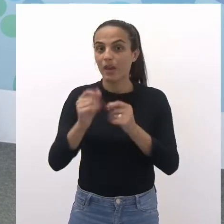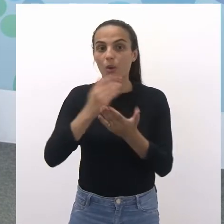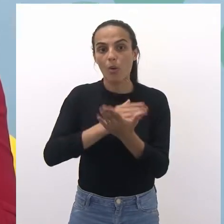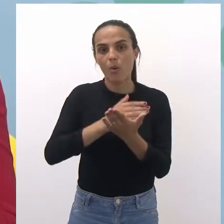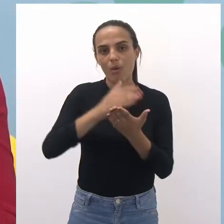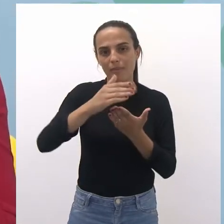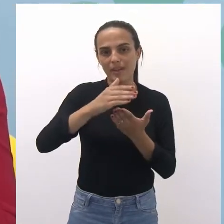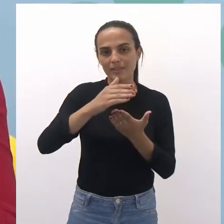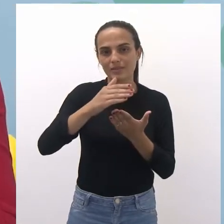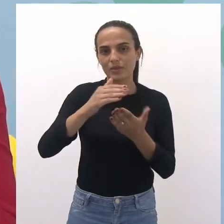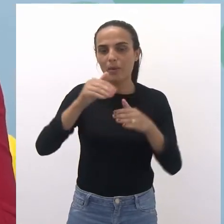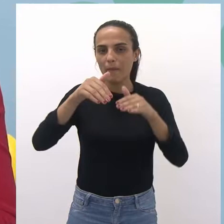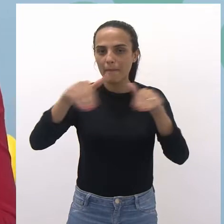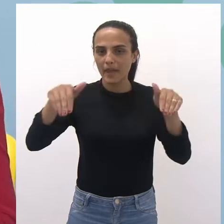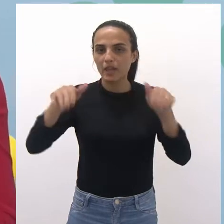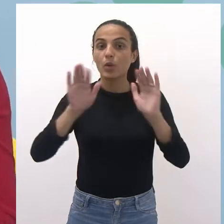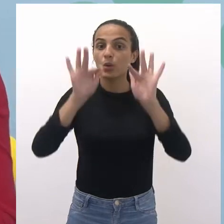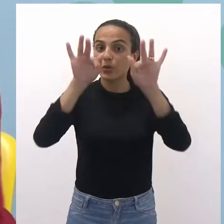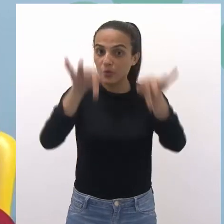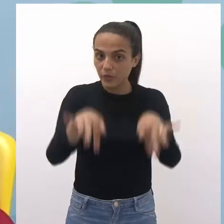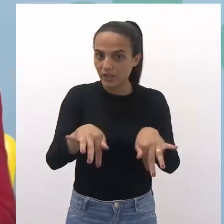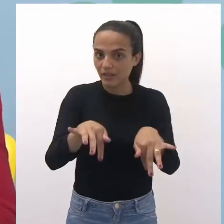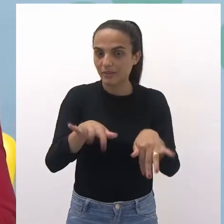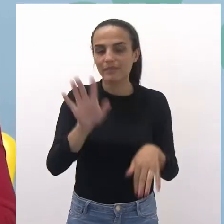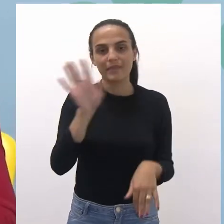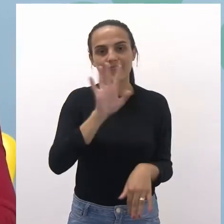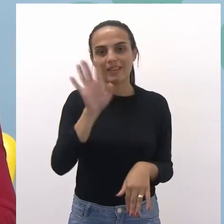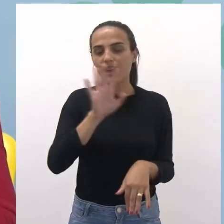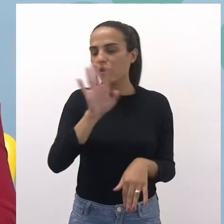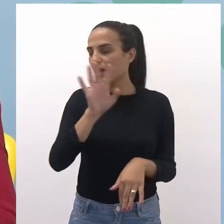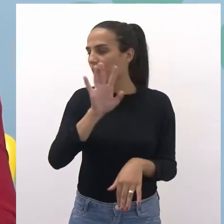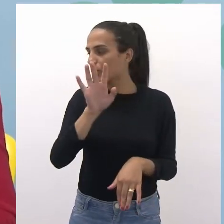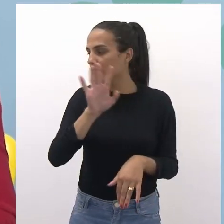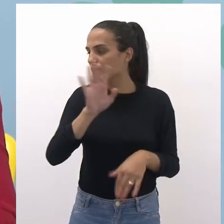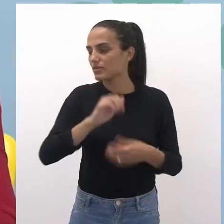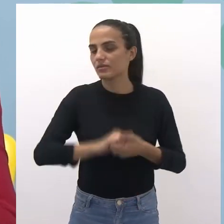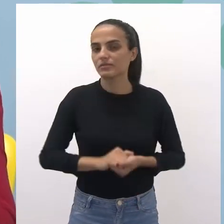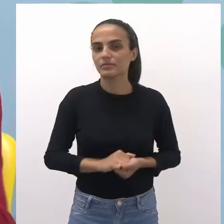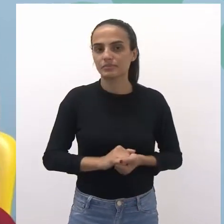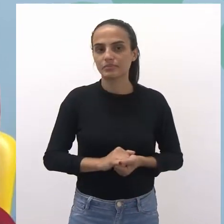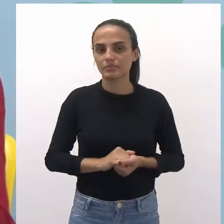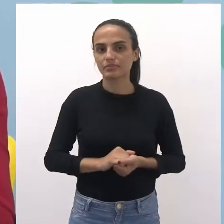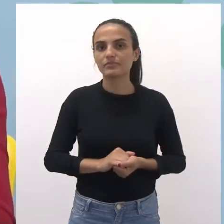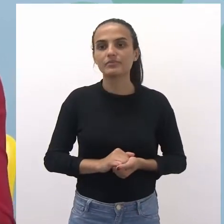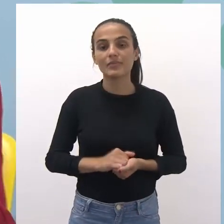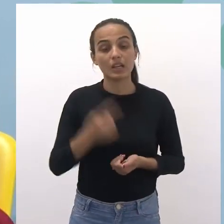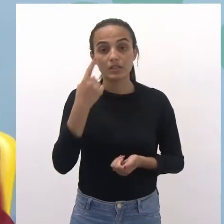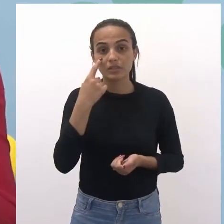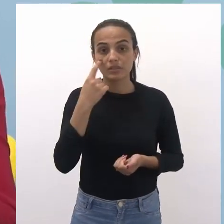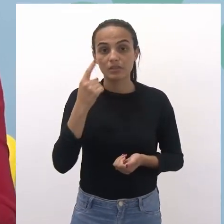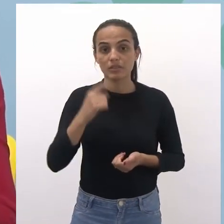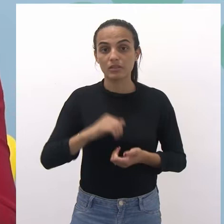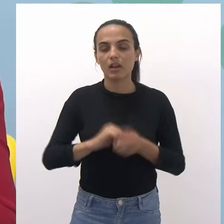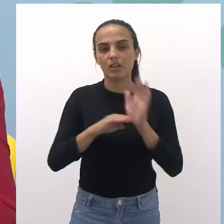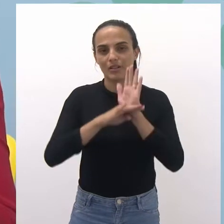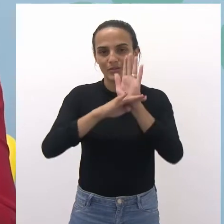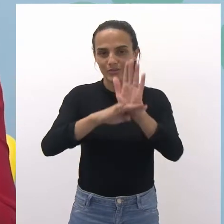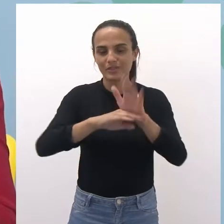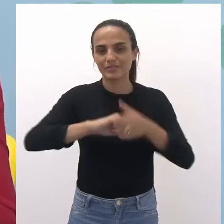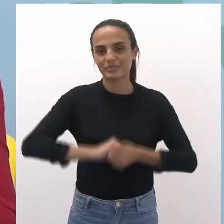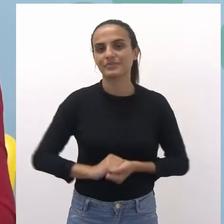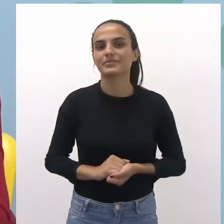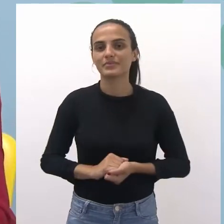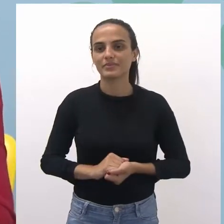sua aula, e sim apenas um recurso? Apenas, eu coloco entre parênteses, porque a gente sabe que não é na maneira de